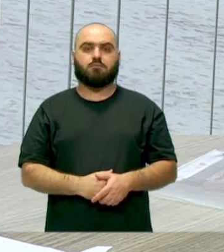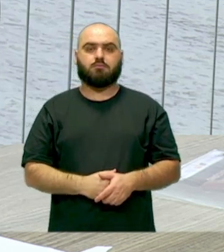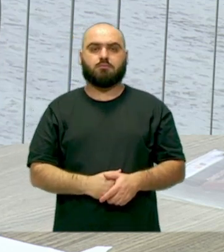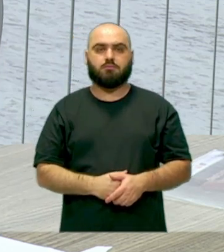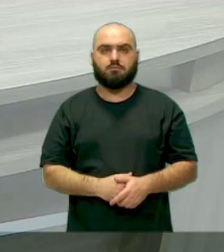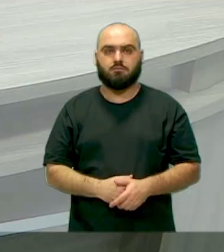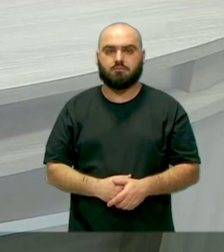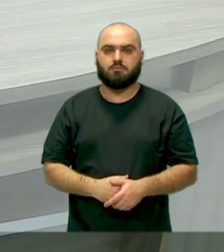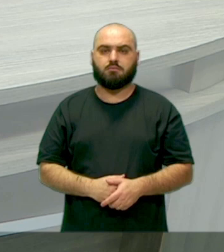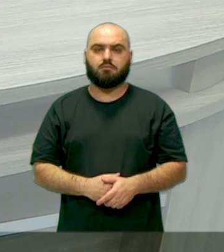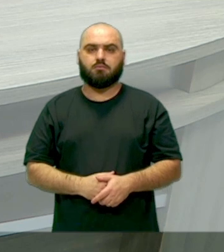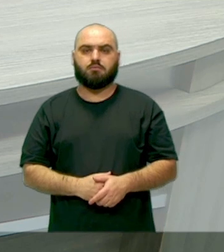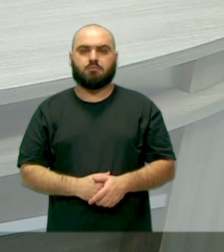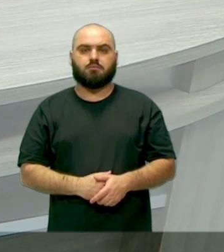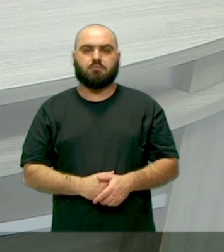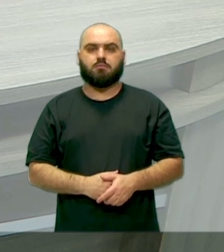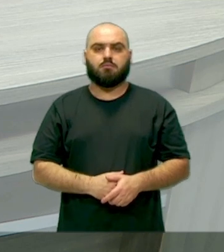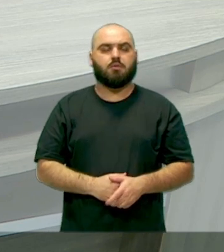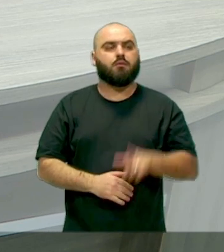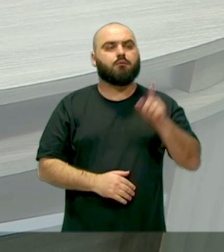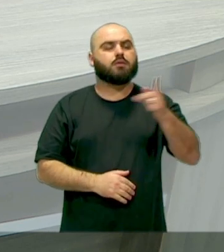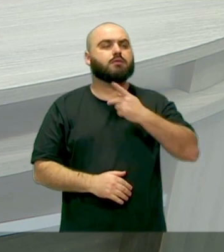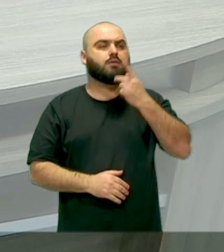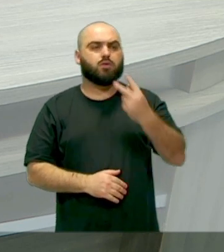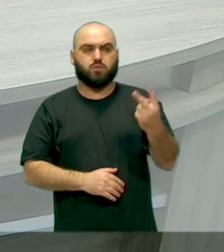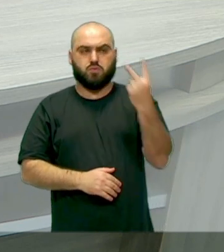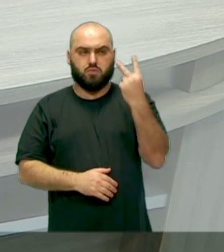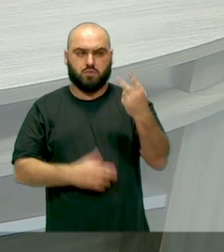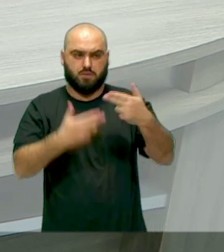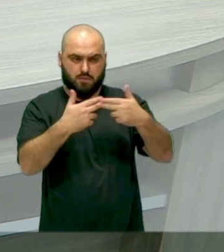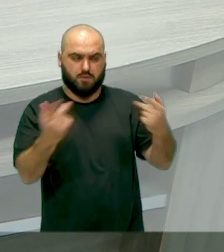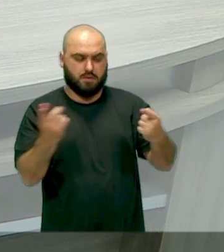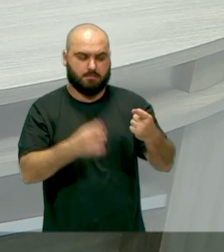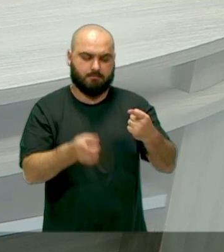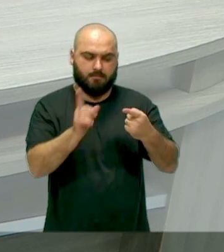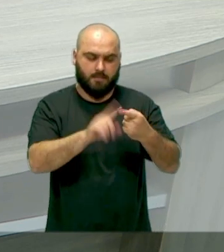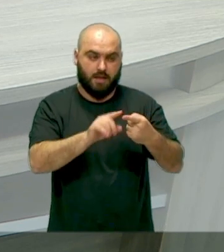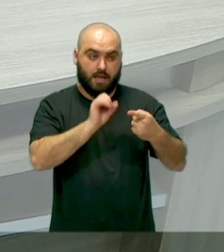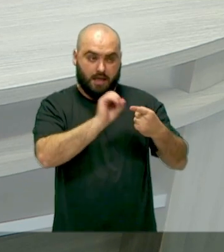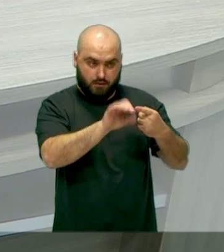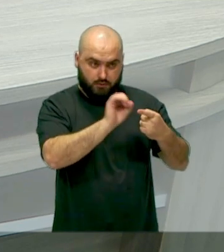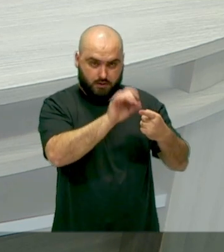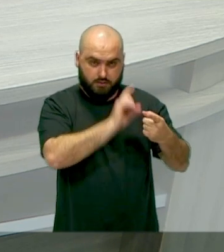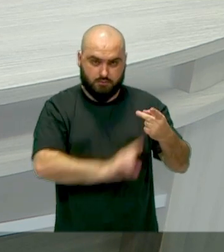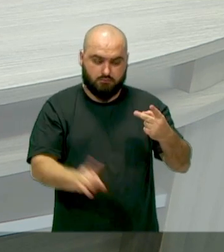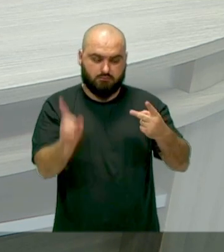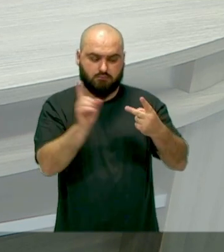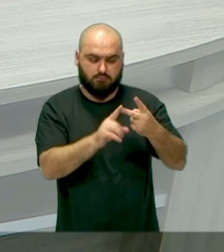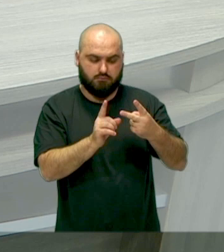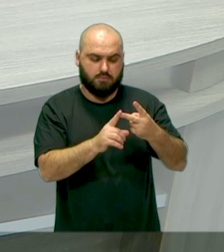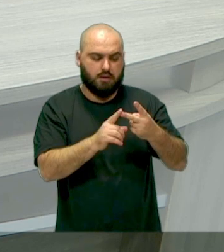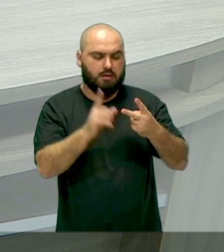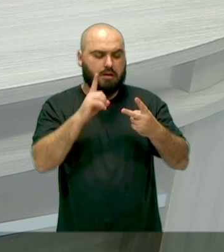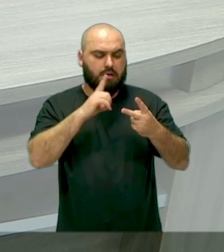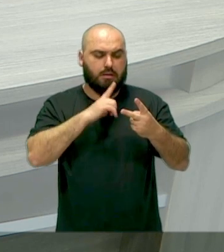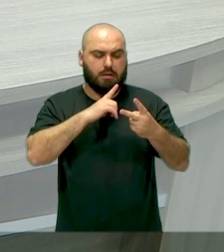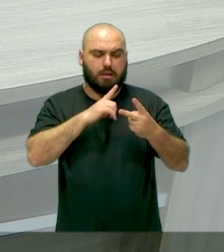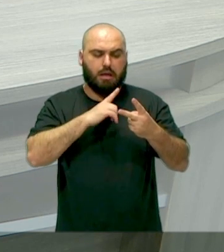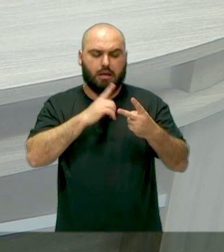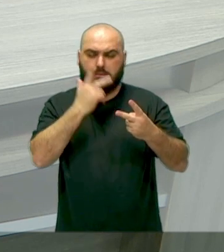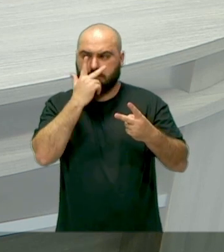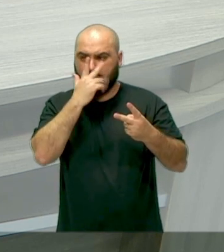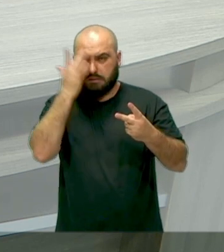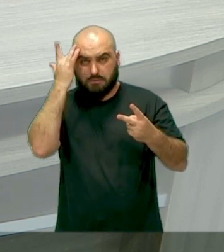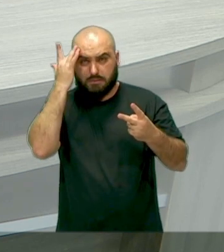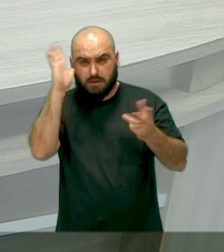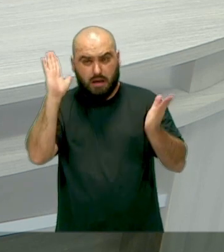A senhora falou duas questões, a questão da educação e tem, inclusive, ou já teve, não sei como é que